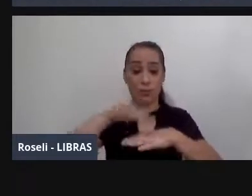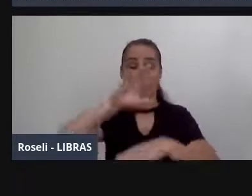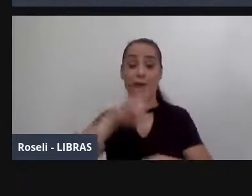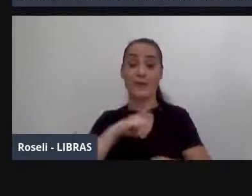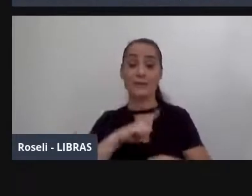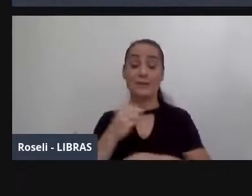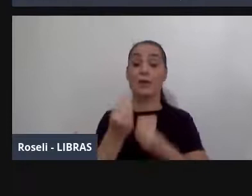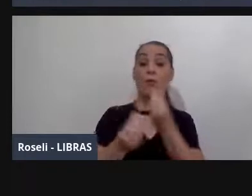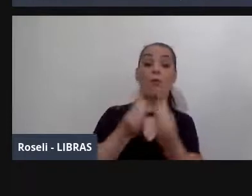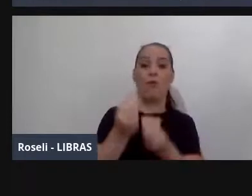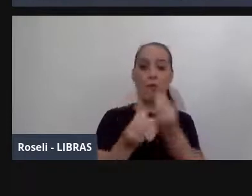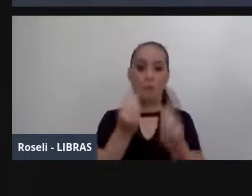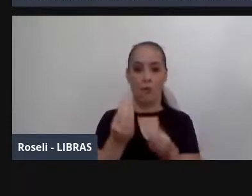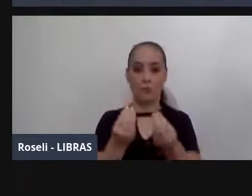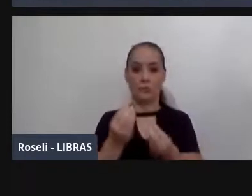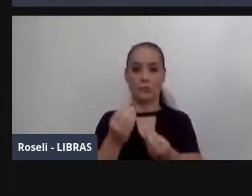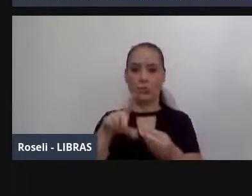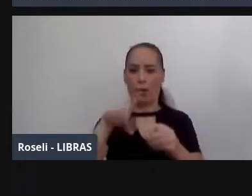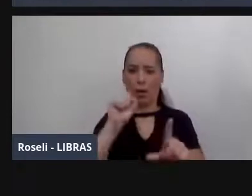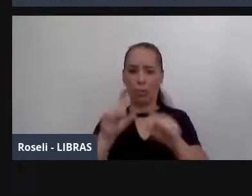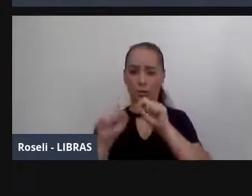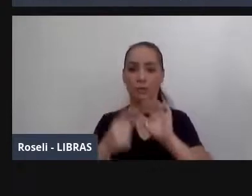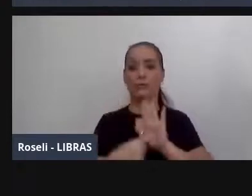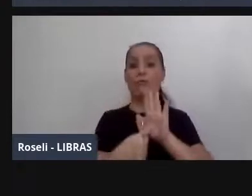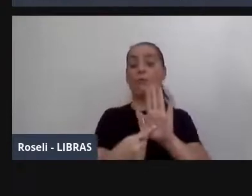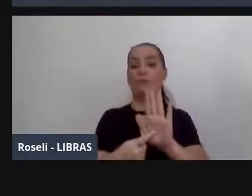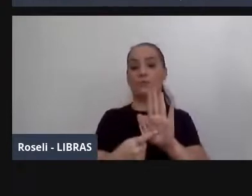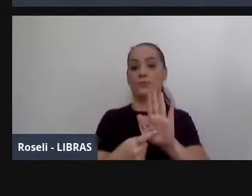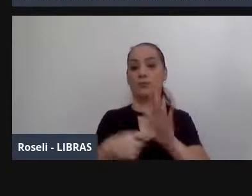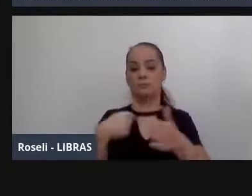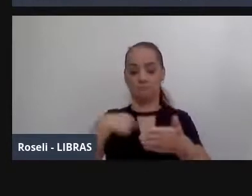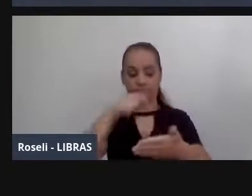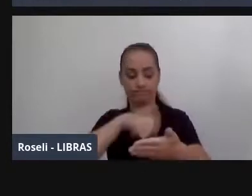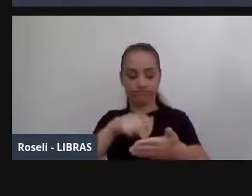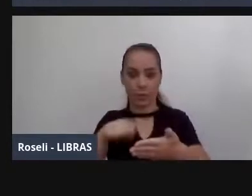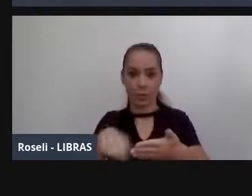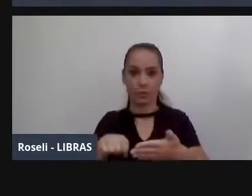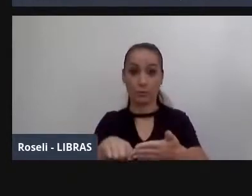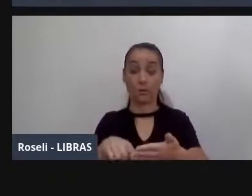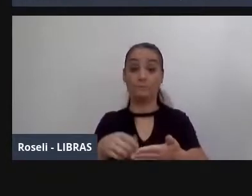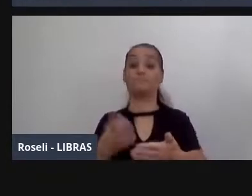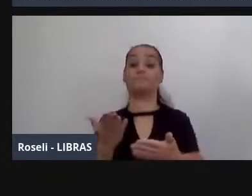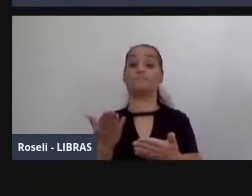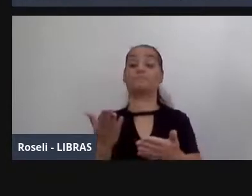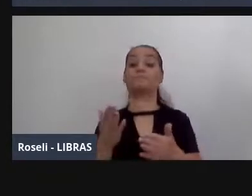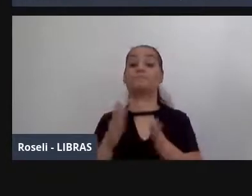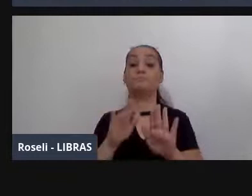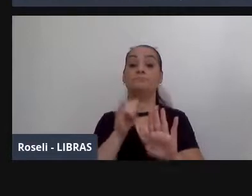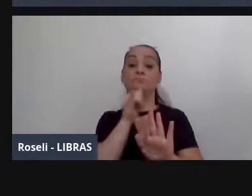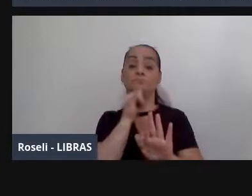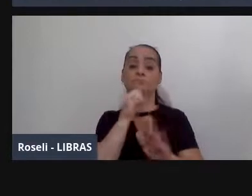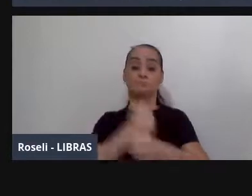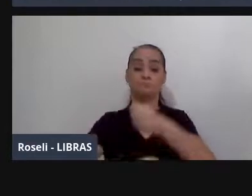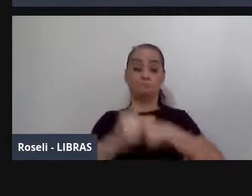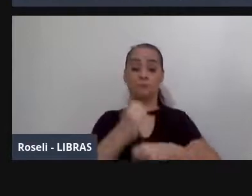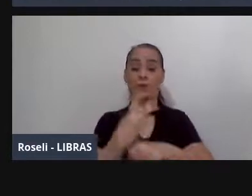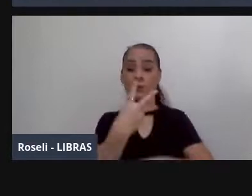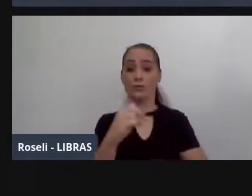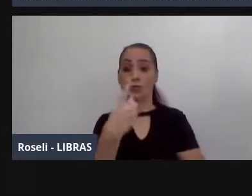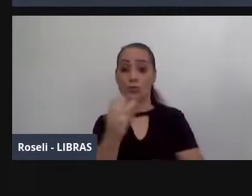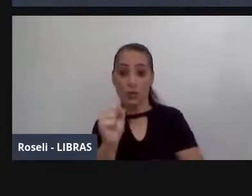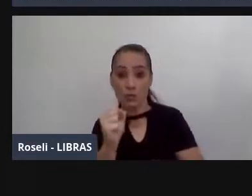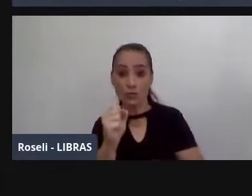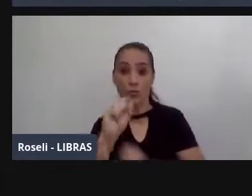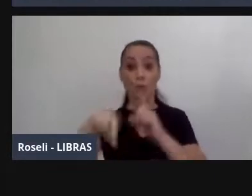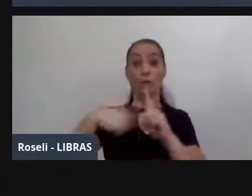alternativas. Eu até anotei aqui, quando acabou o acordo em 2018 dos mais médicos,